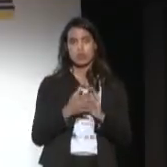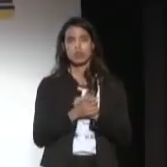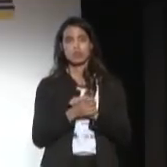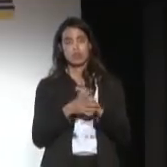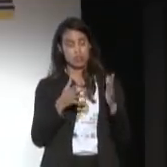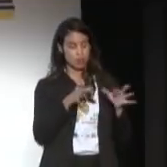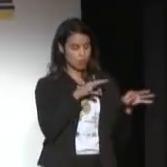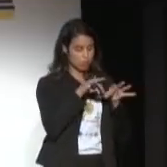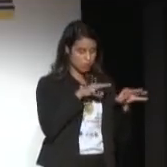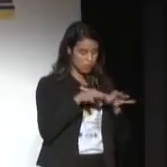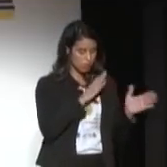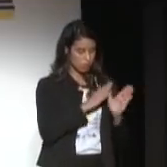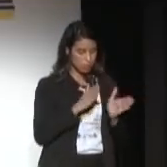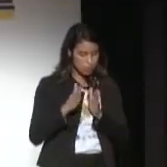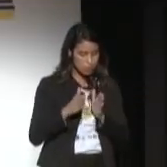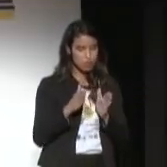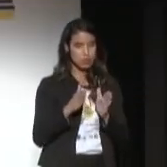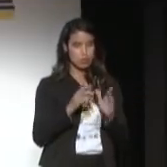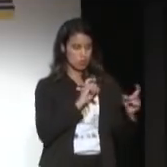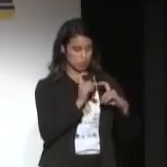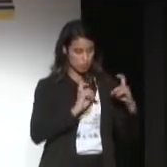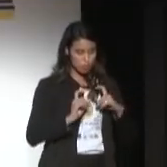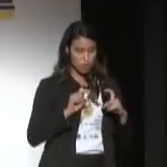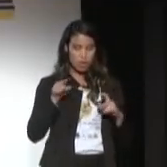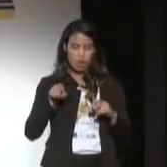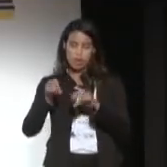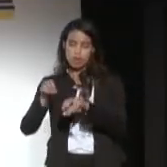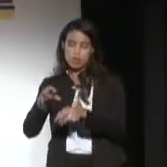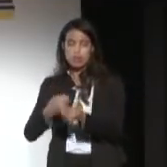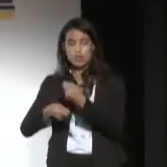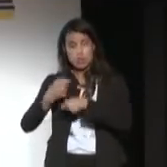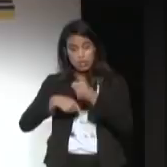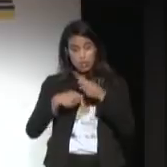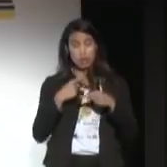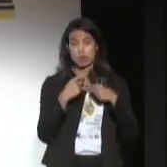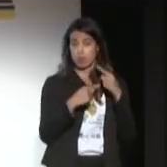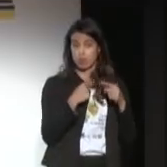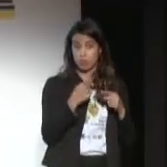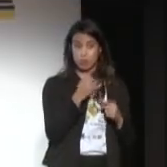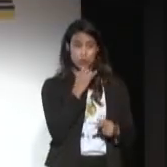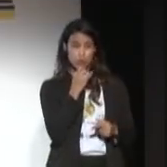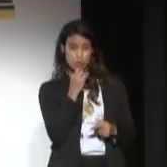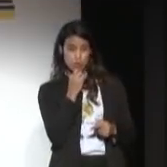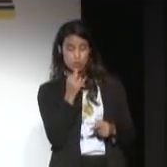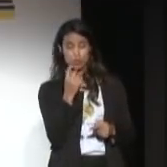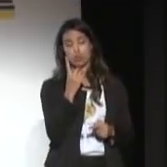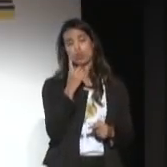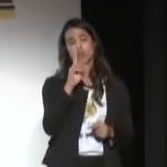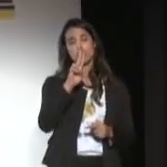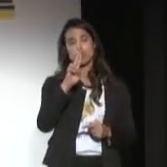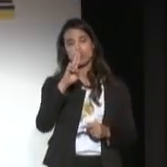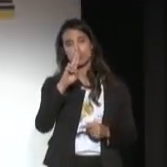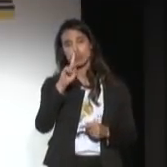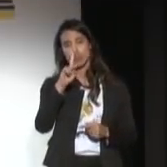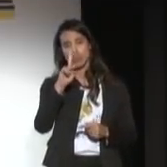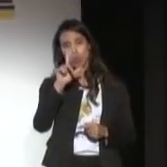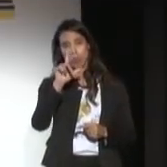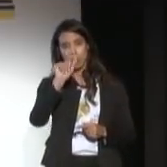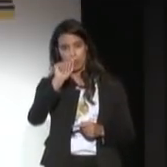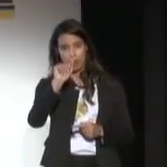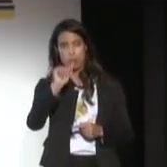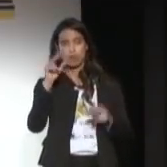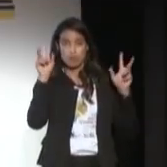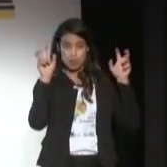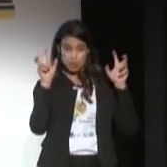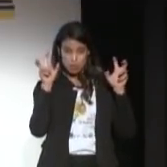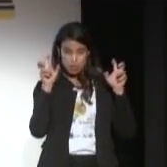espaço de planejamento comigo, onde nós estávamos discutindo educação fiscal, depois de uma situação de dupla conceitualização, nós combinamos o